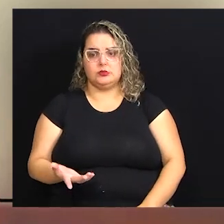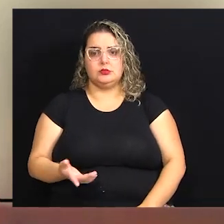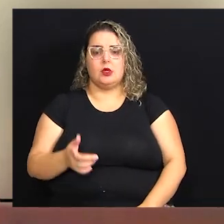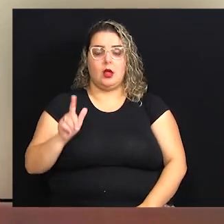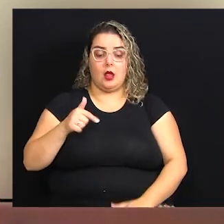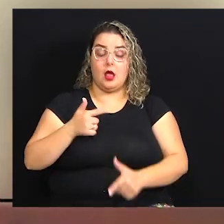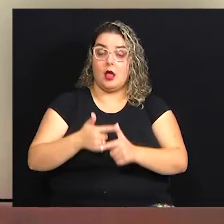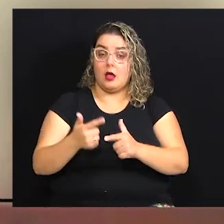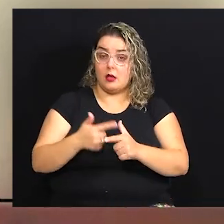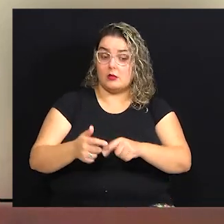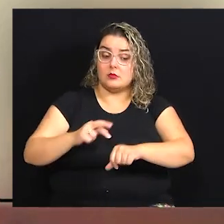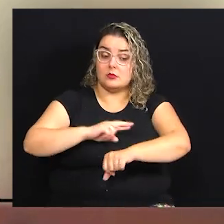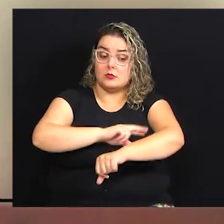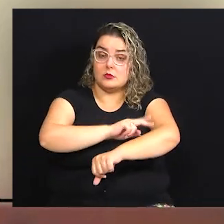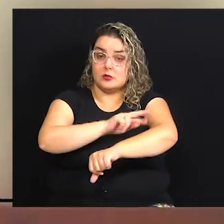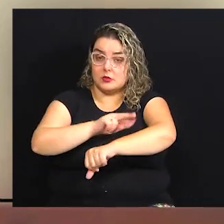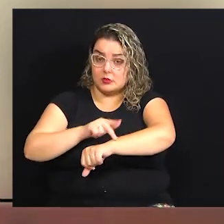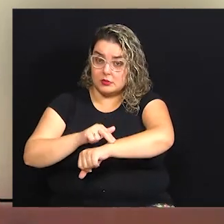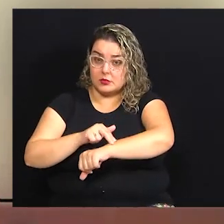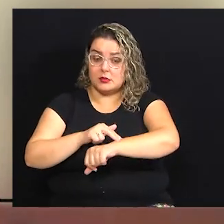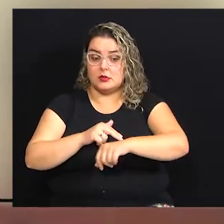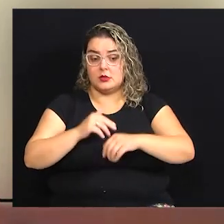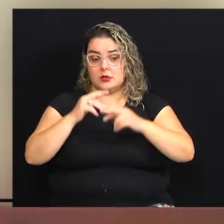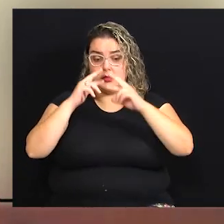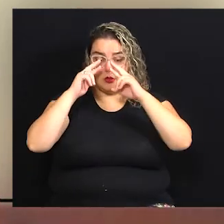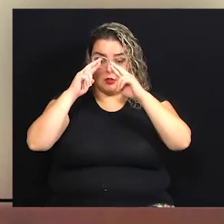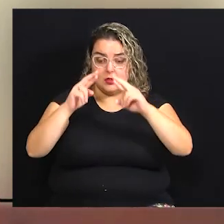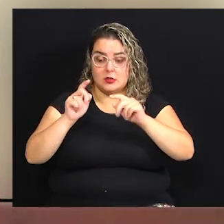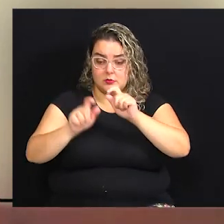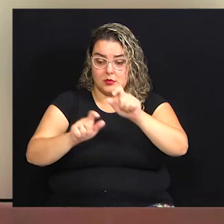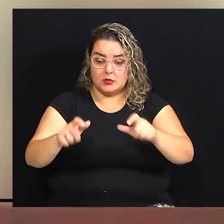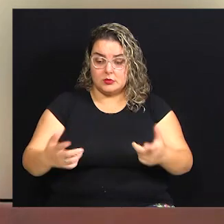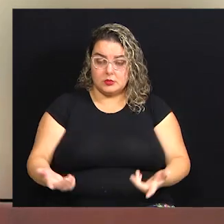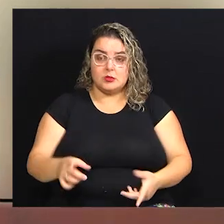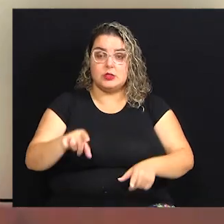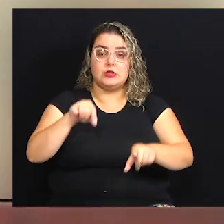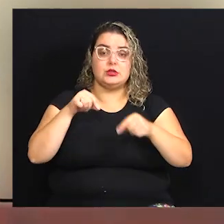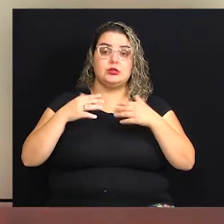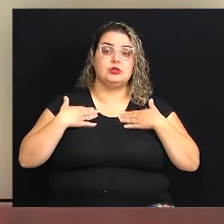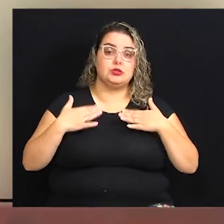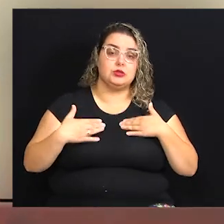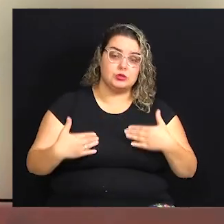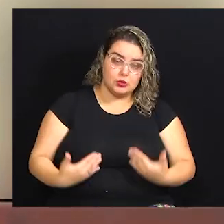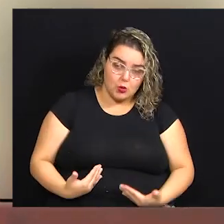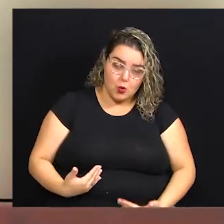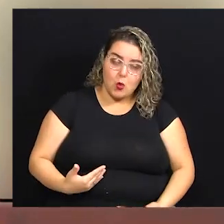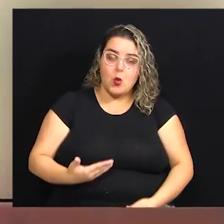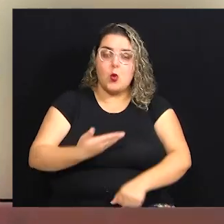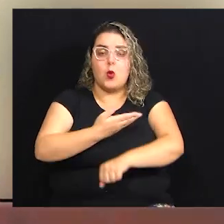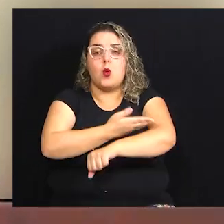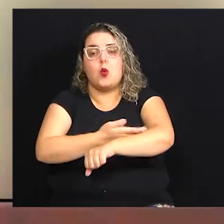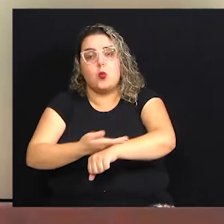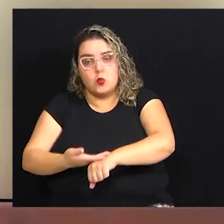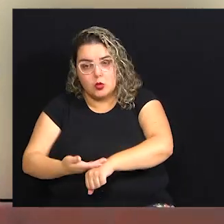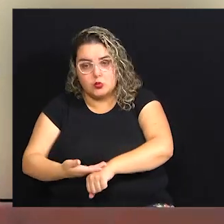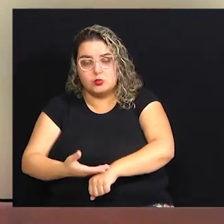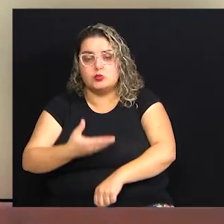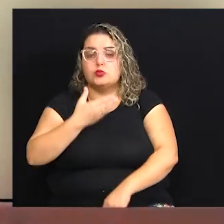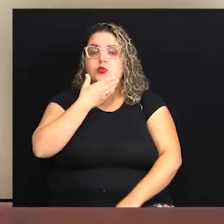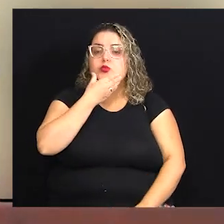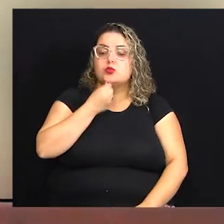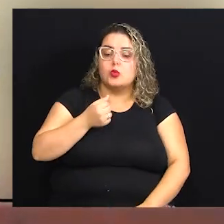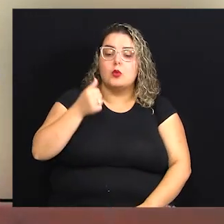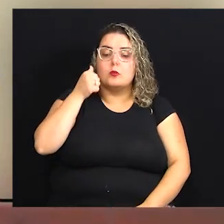da problemática de racialização e hierarquização dos indivíduos que escolhe aí o corpo branco do homem